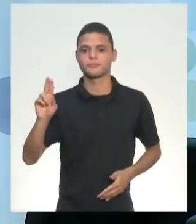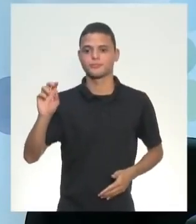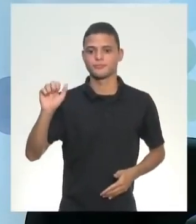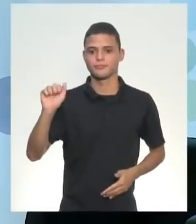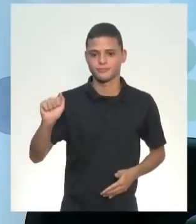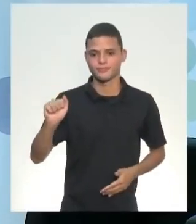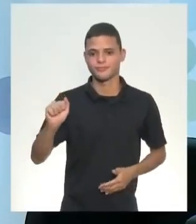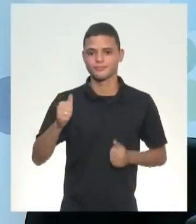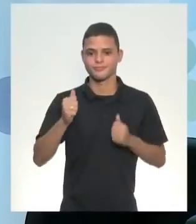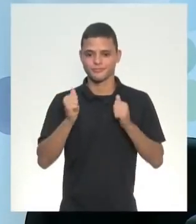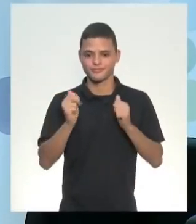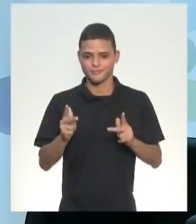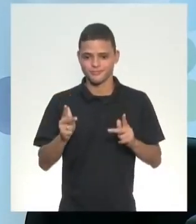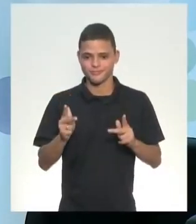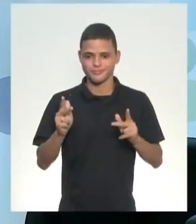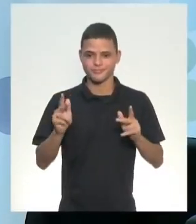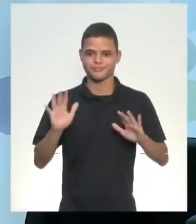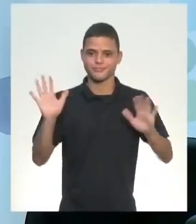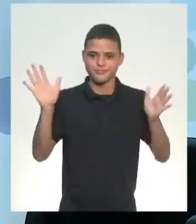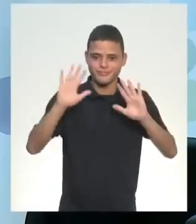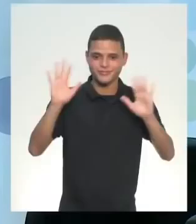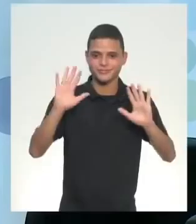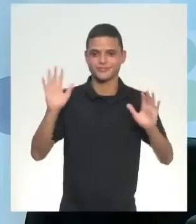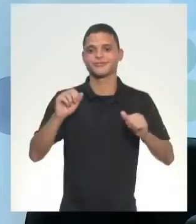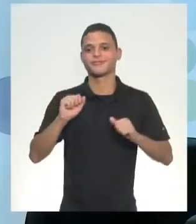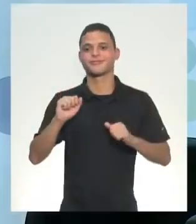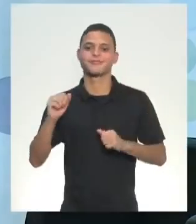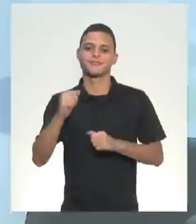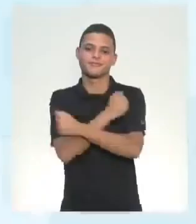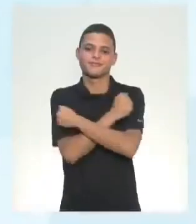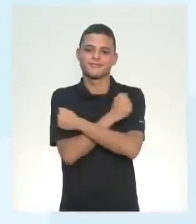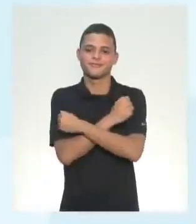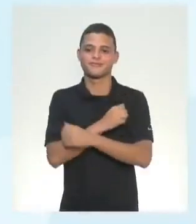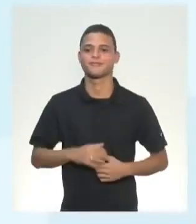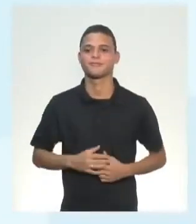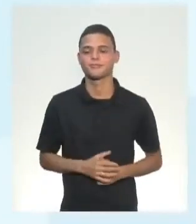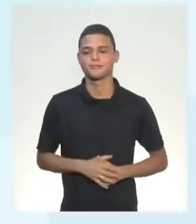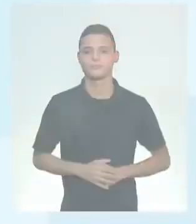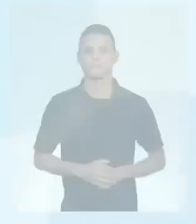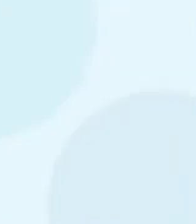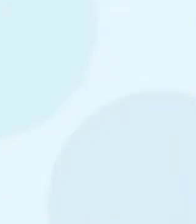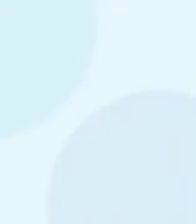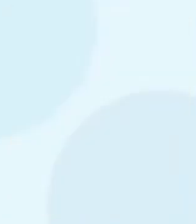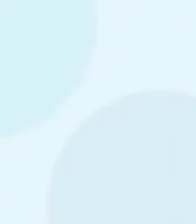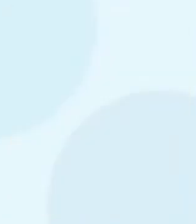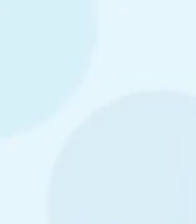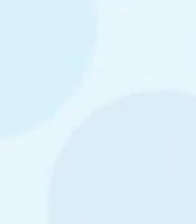gente volta com mais literatura para vocês. Tchau, tchau, gente. Beijos.